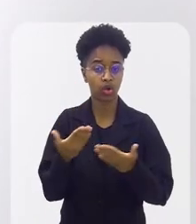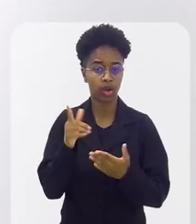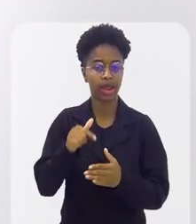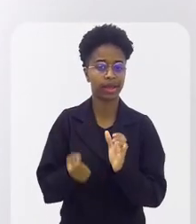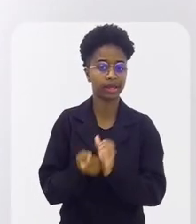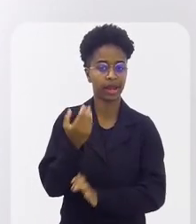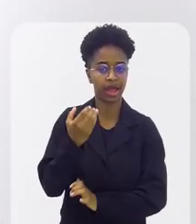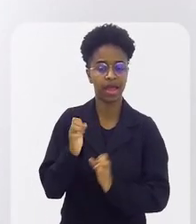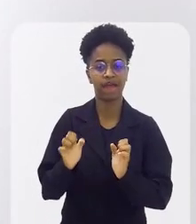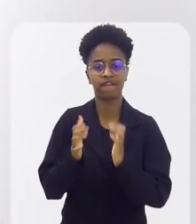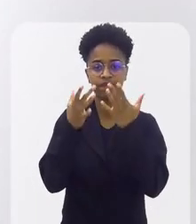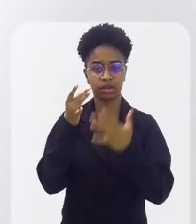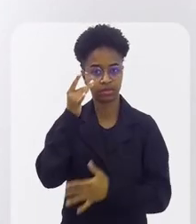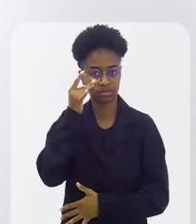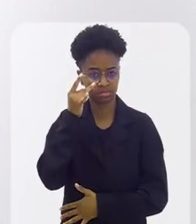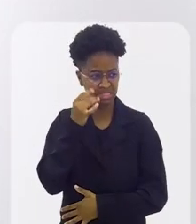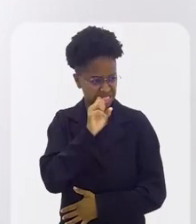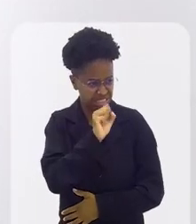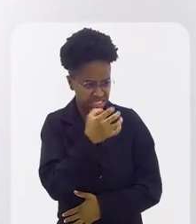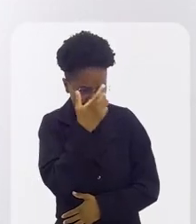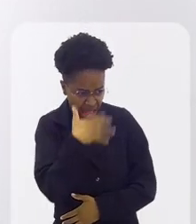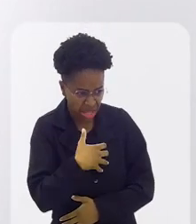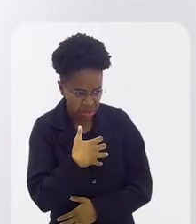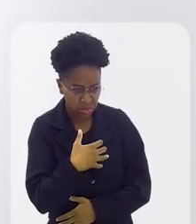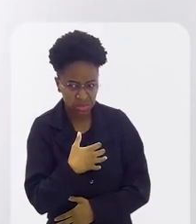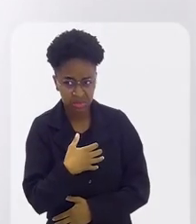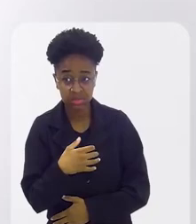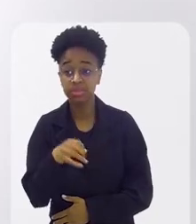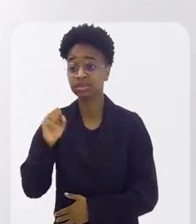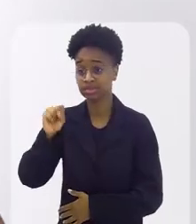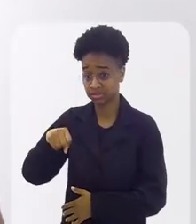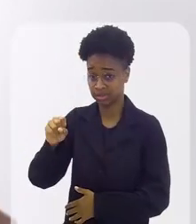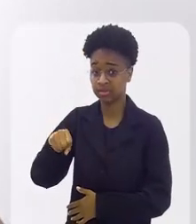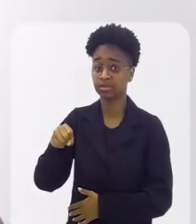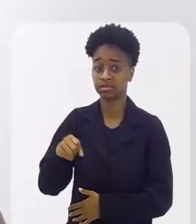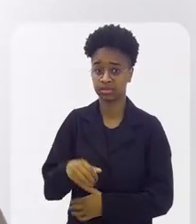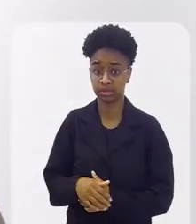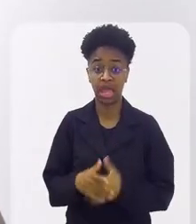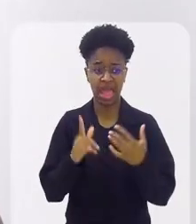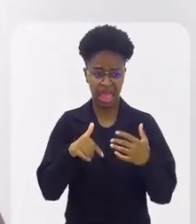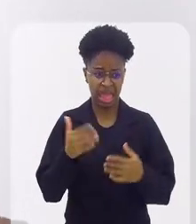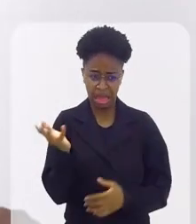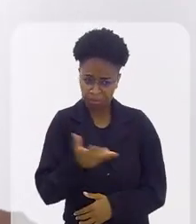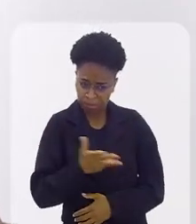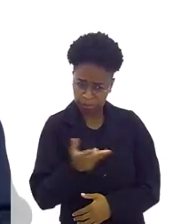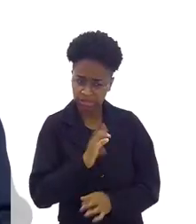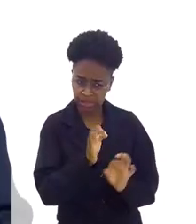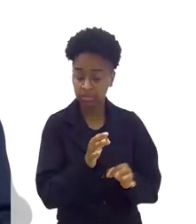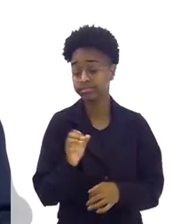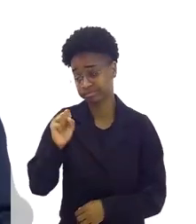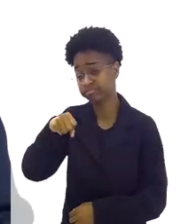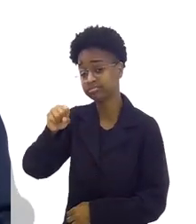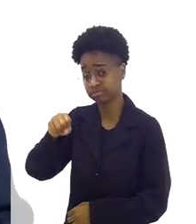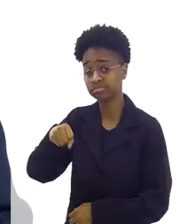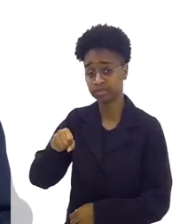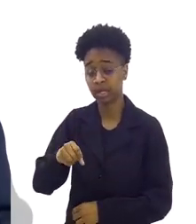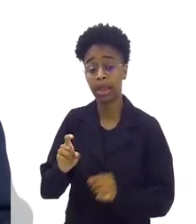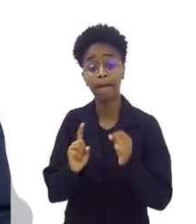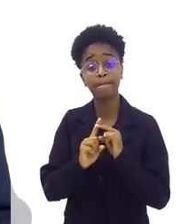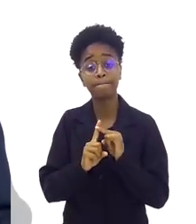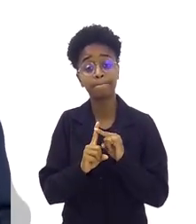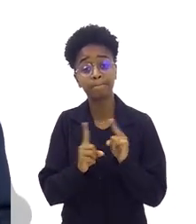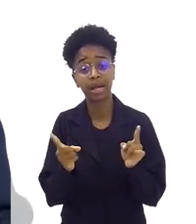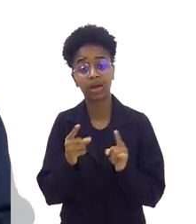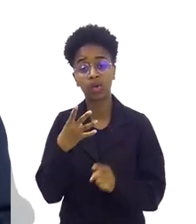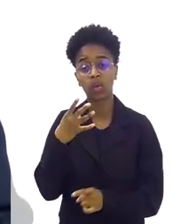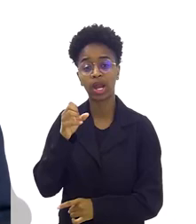é desenvolver um evento físico. É desenvolver. Jura? Um evento. Sim, porque fazer de casa... É uma maratona, então, né? É uma maratona. É uma